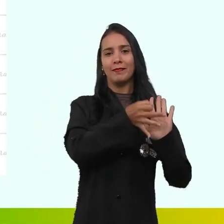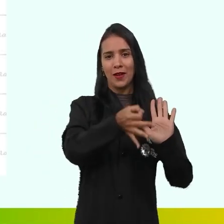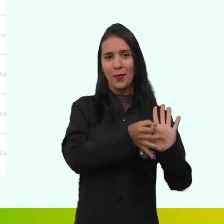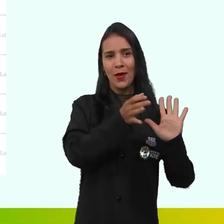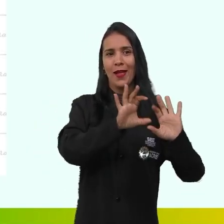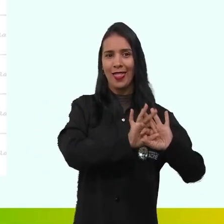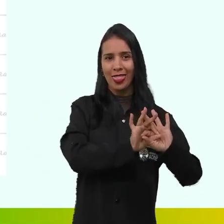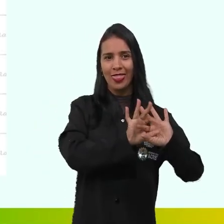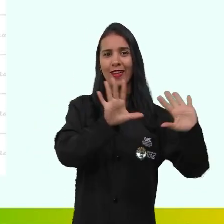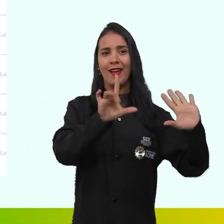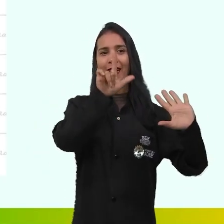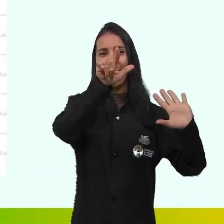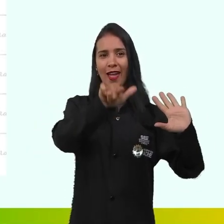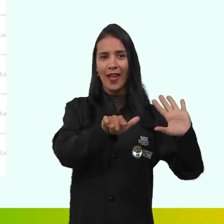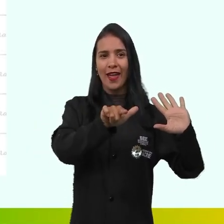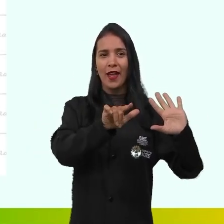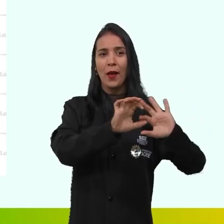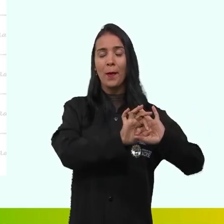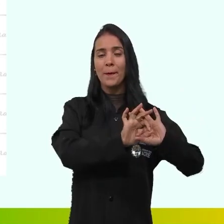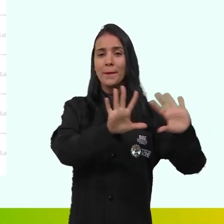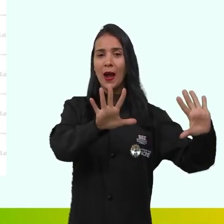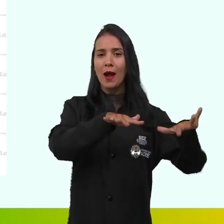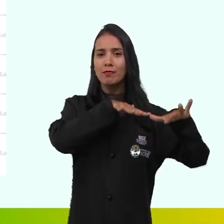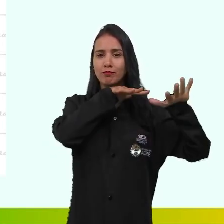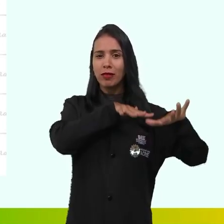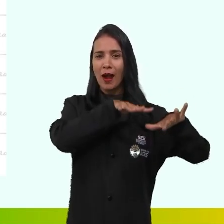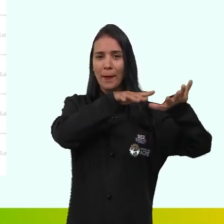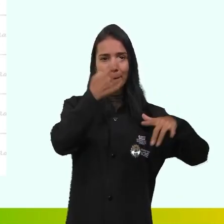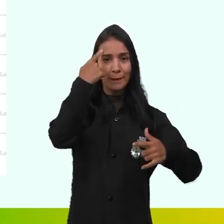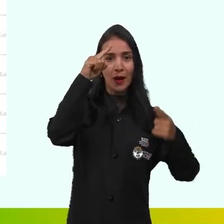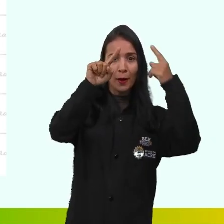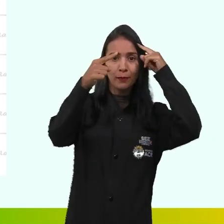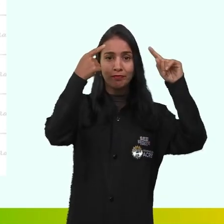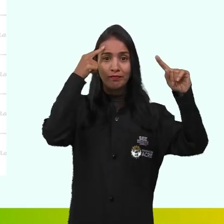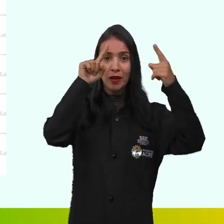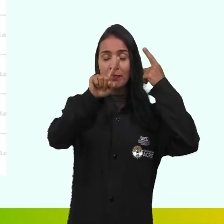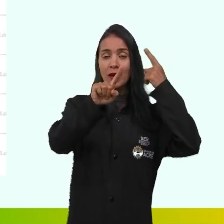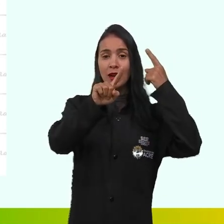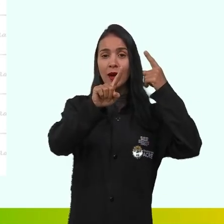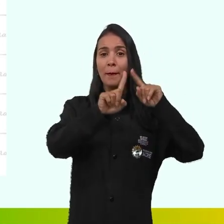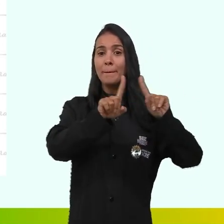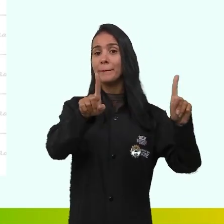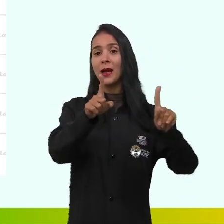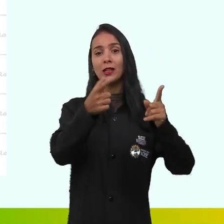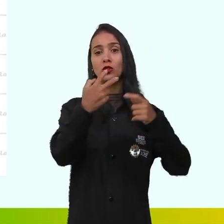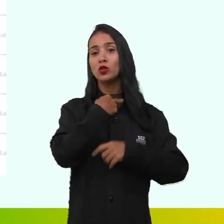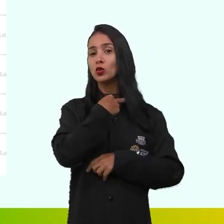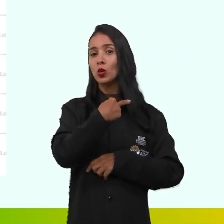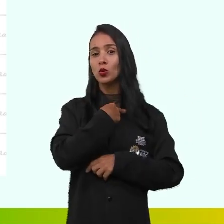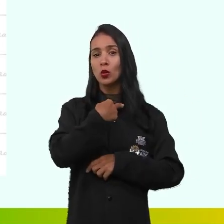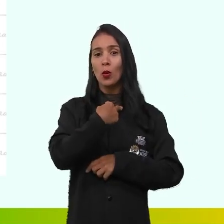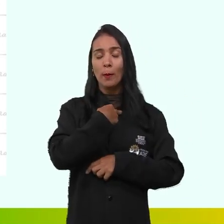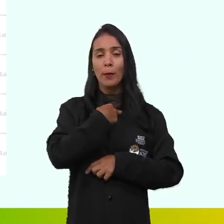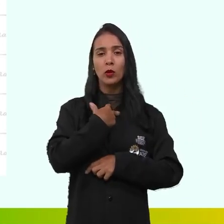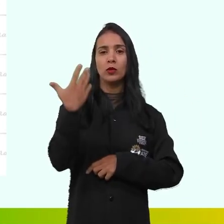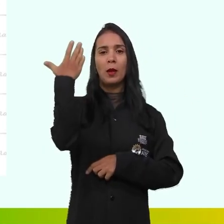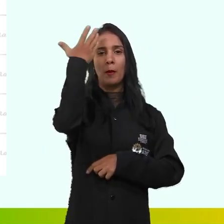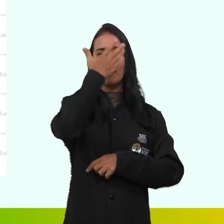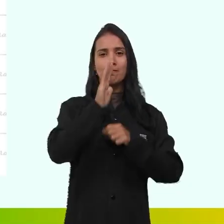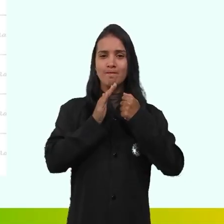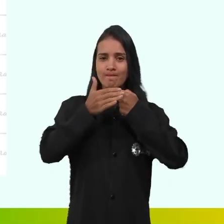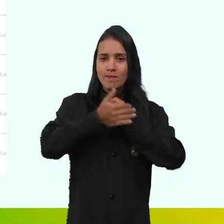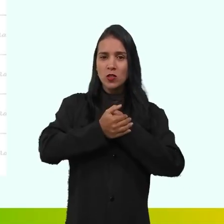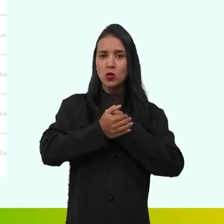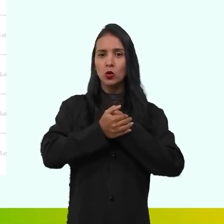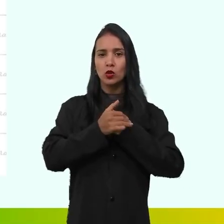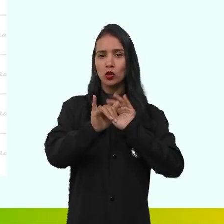o direito de livre manifestação de pensamento, desde que não seja de forma anônima, está intimamente